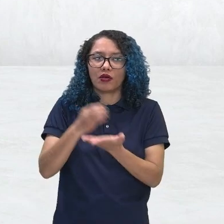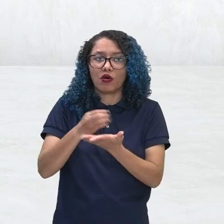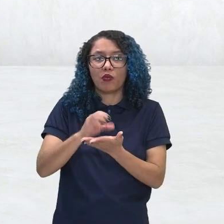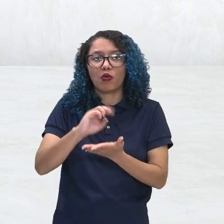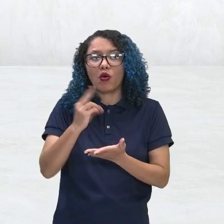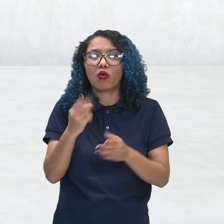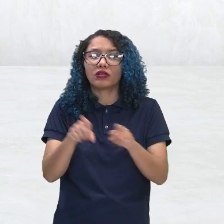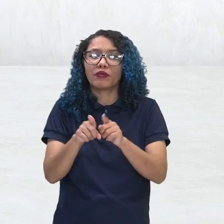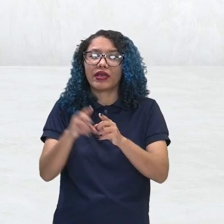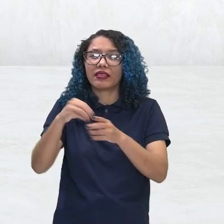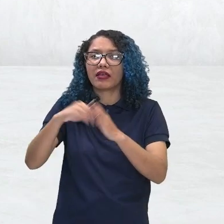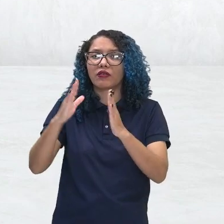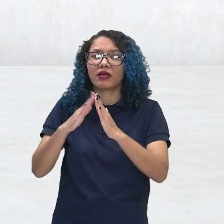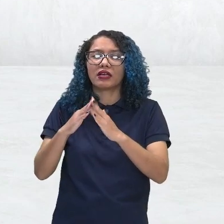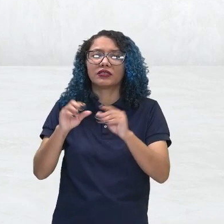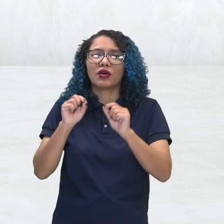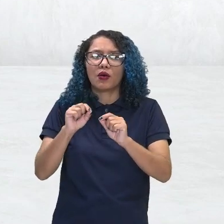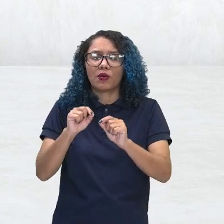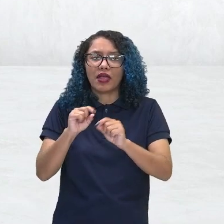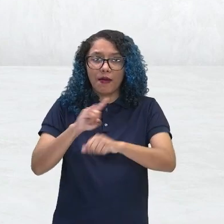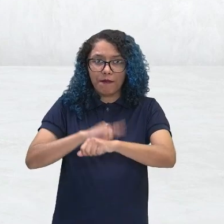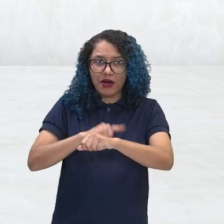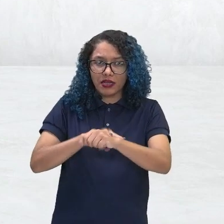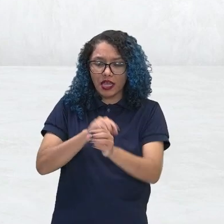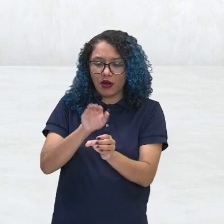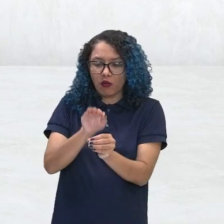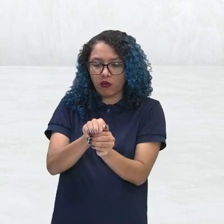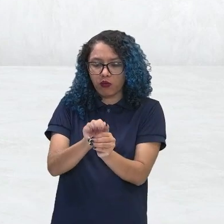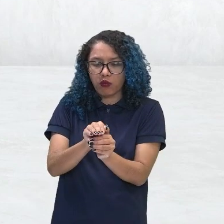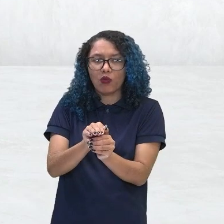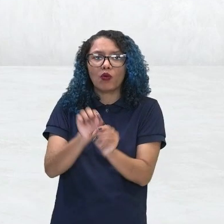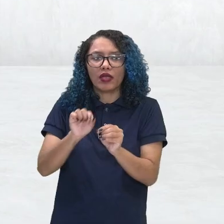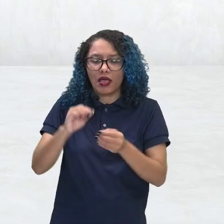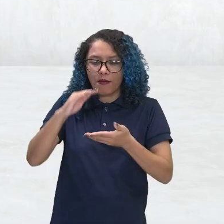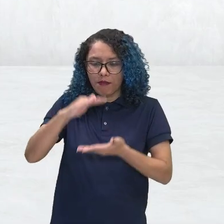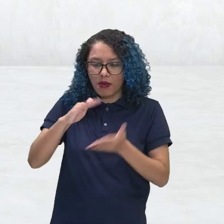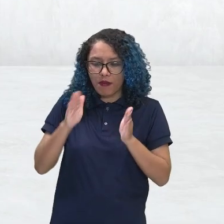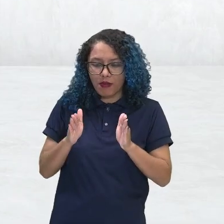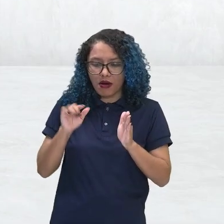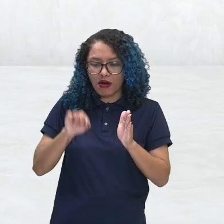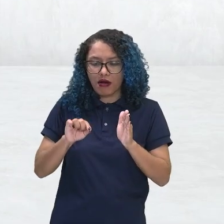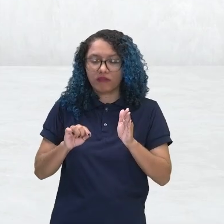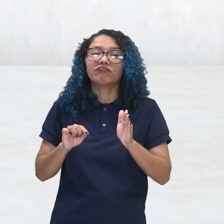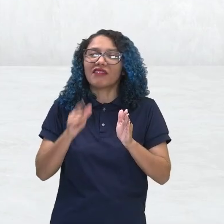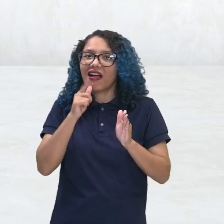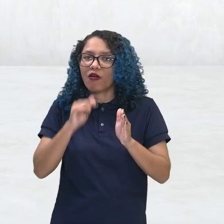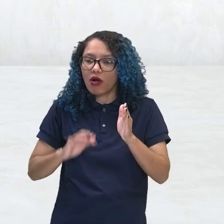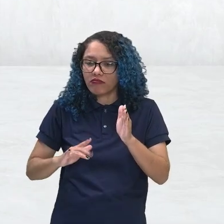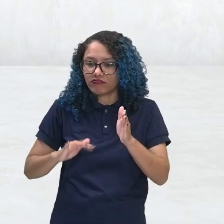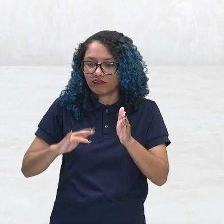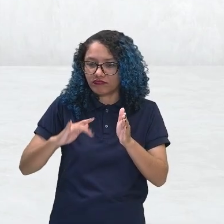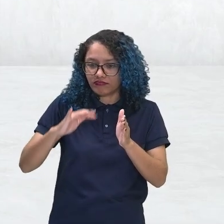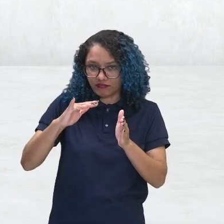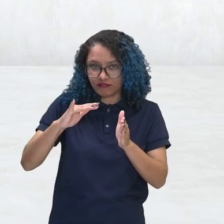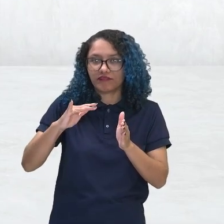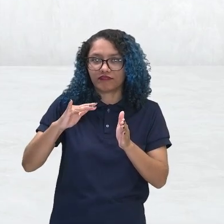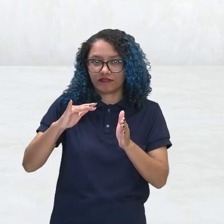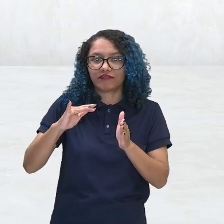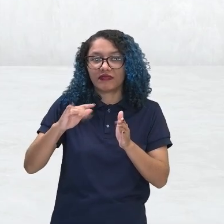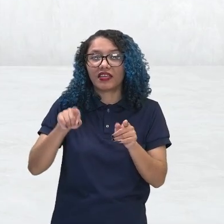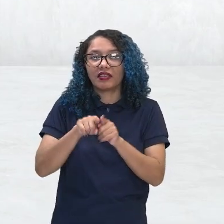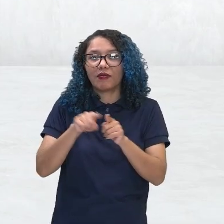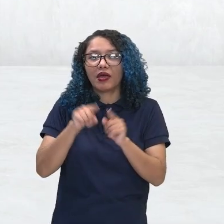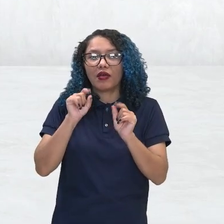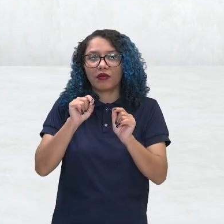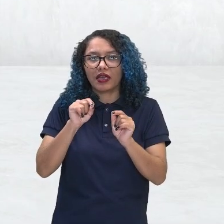casa, tem a caixa de descarga, não é? Que tem ali uma capacidade de armazenar e quando tem um dispositivo ali para não